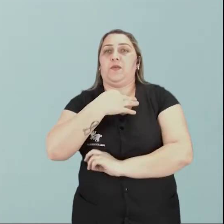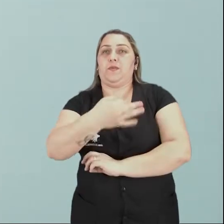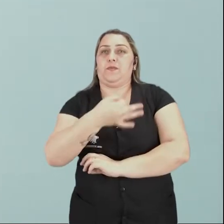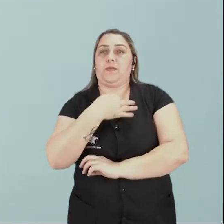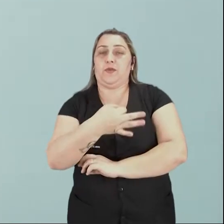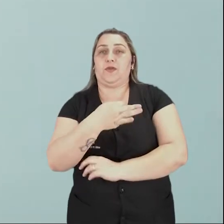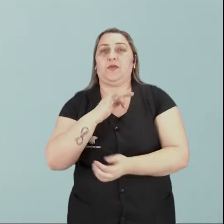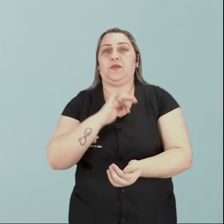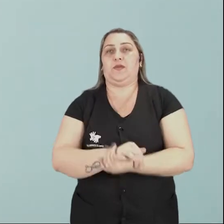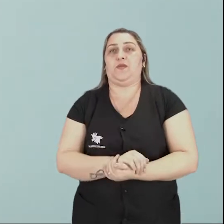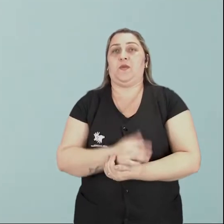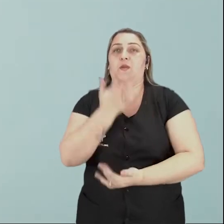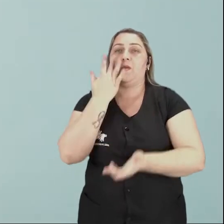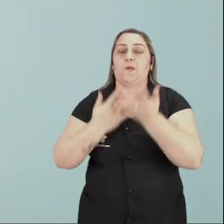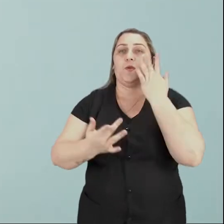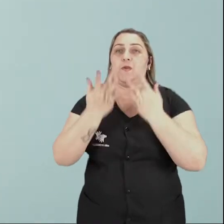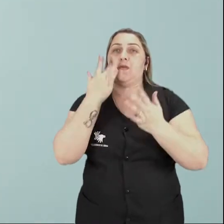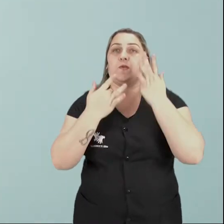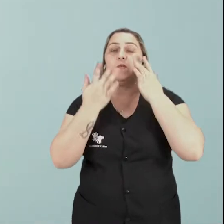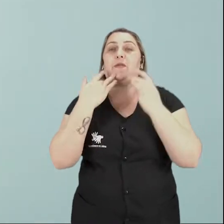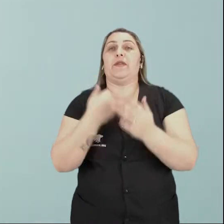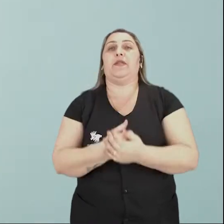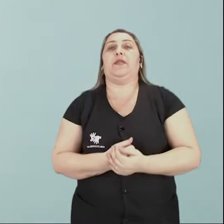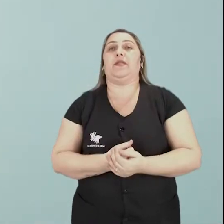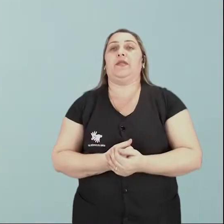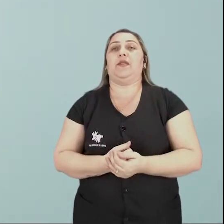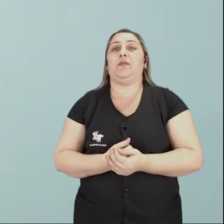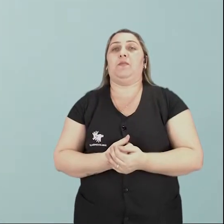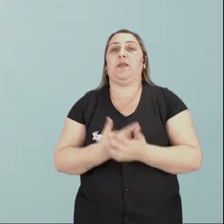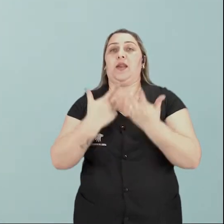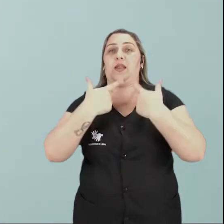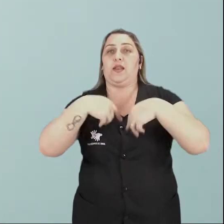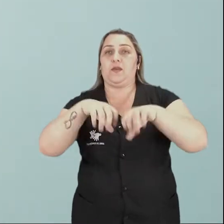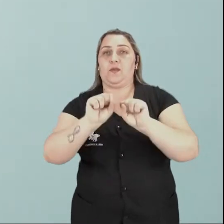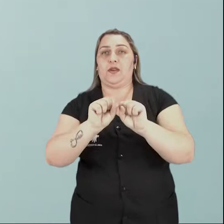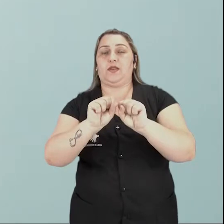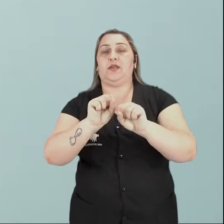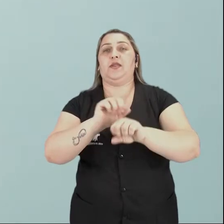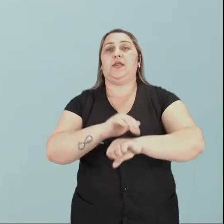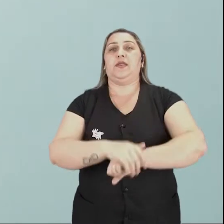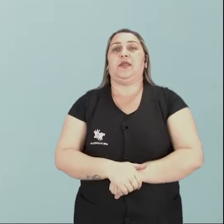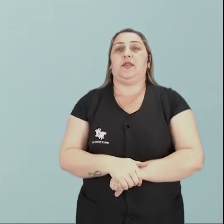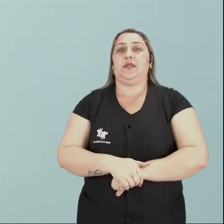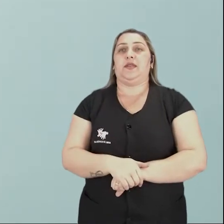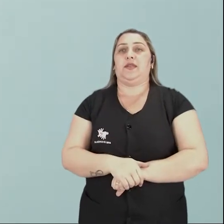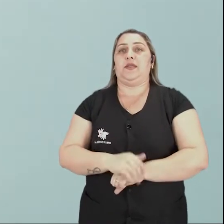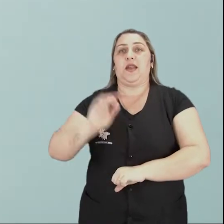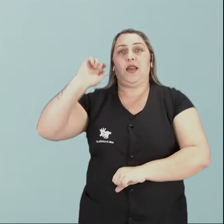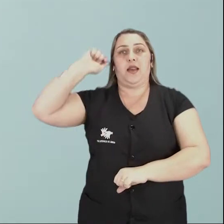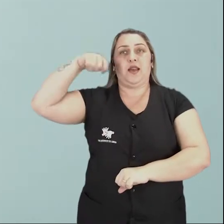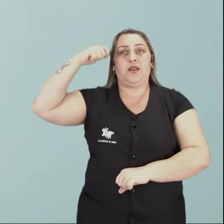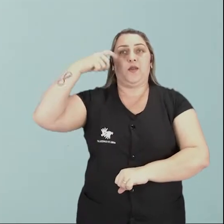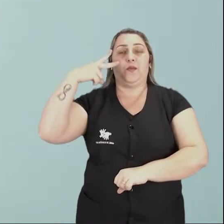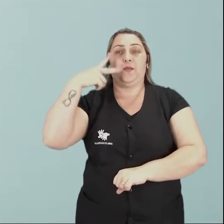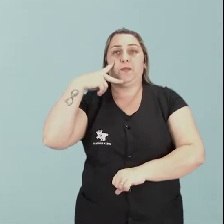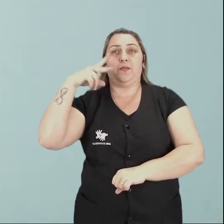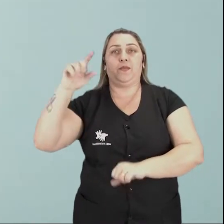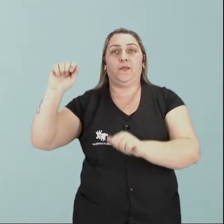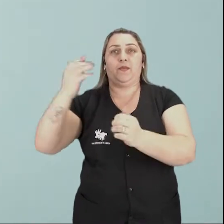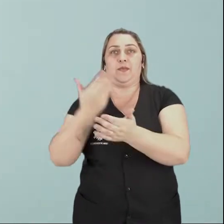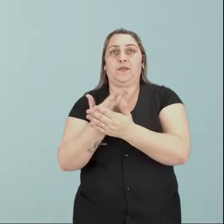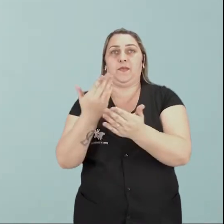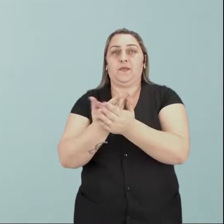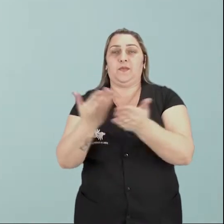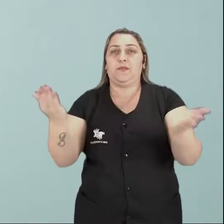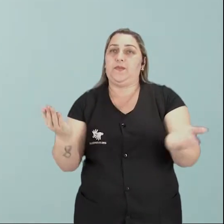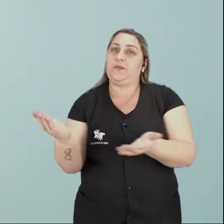opiniões. Afinal, o teatro é uma área da linguagem, uma linguagem artística. Vamos conferir então a aula de hoje?